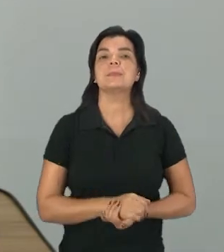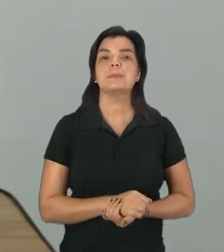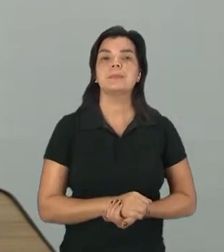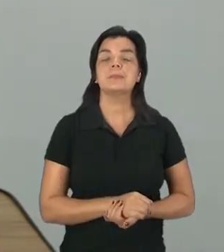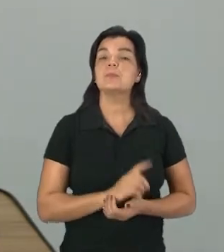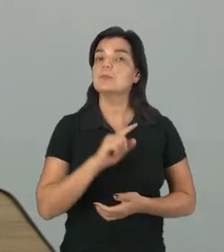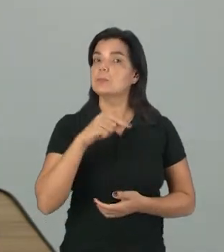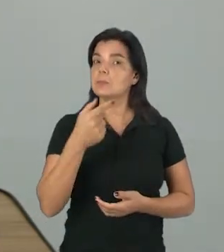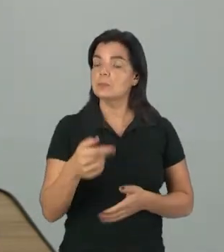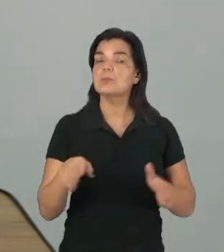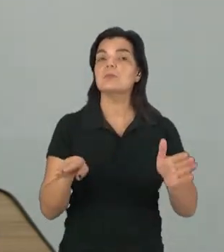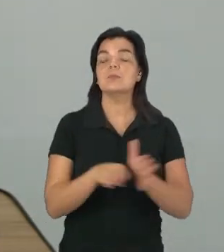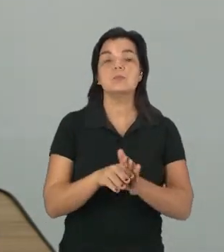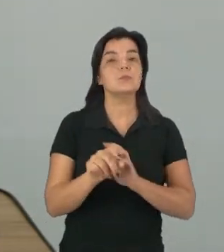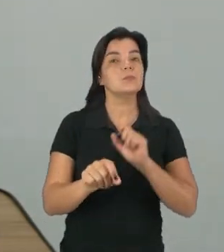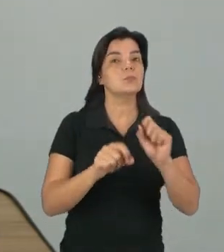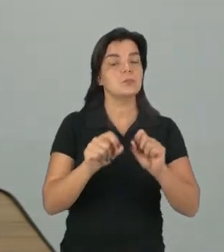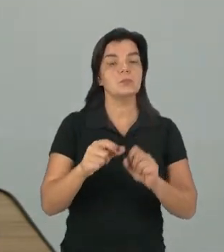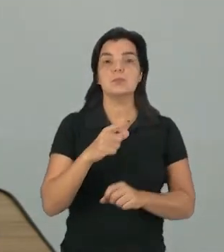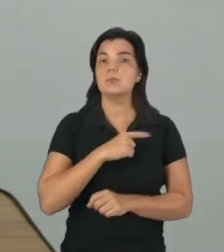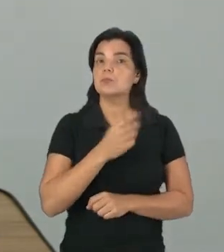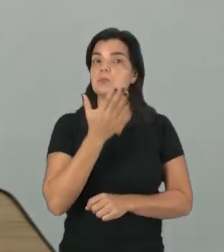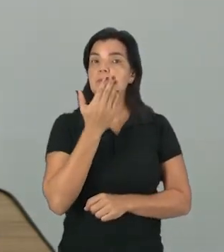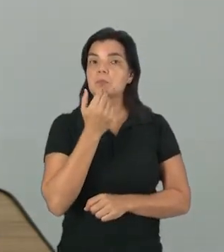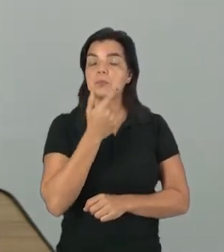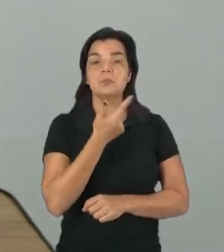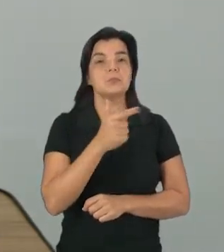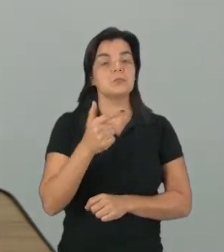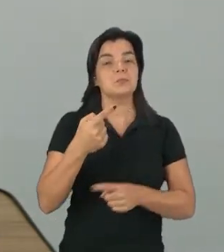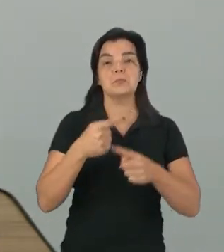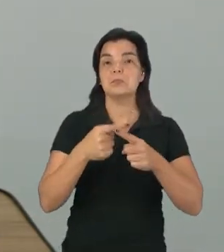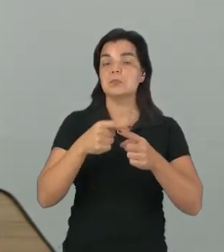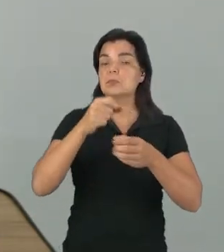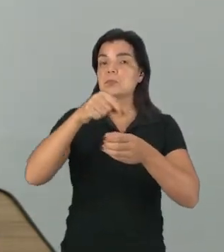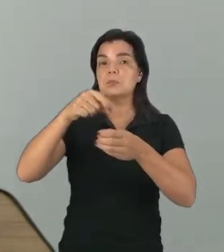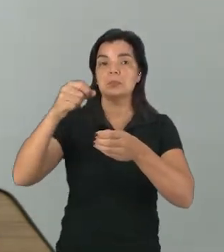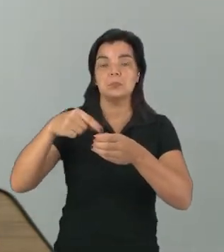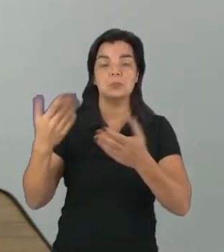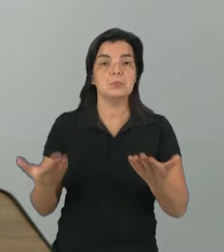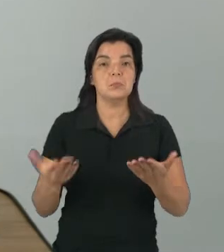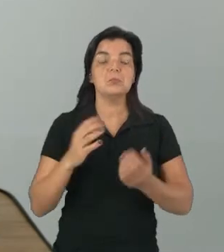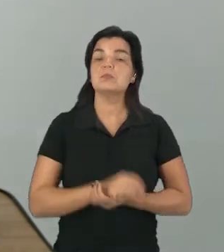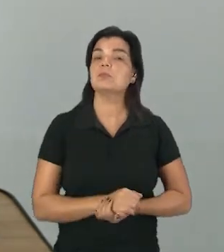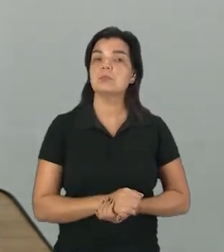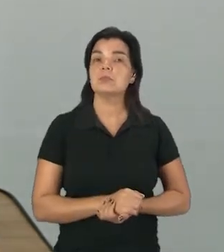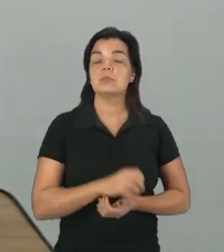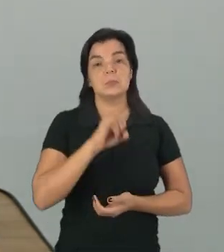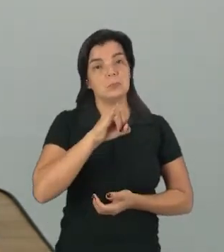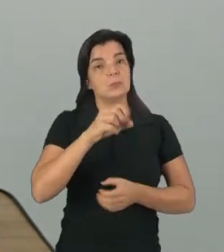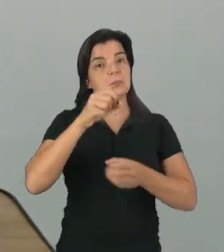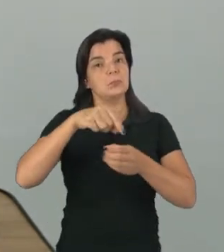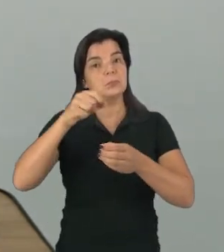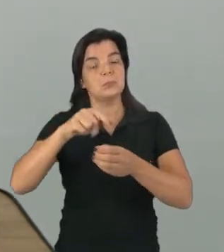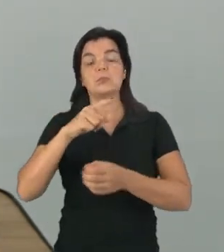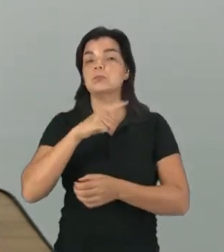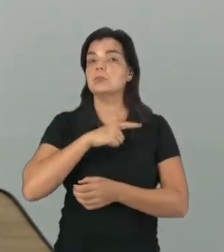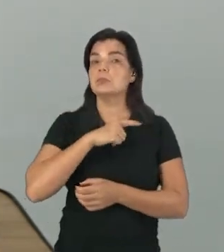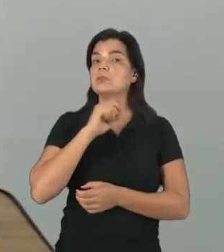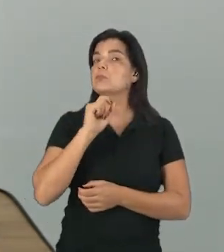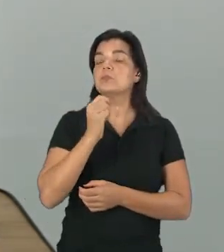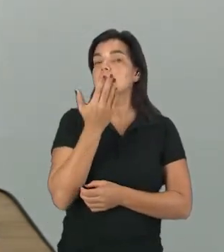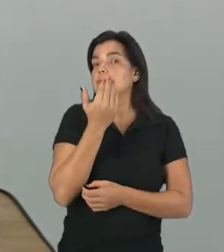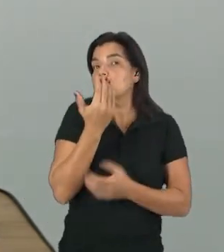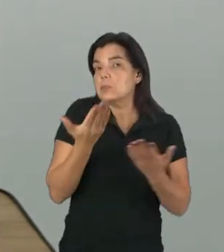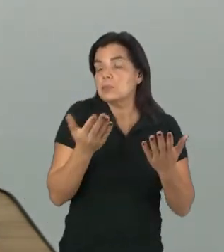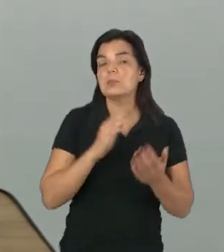nada. Até que chega um ponto que nem ter o que comer ele tinha, porque não plantava. Automaticamente, se não planta, não se tinha o que